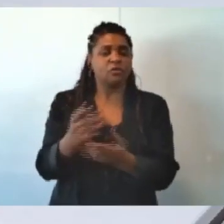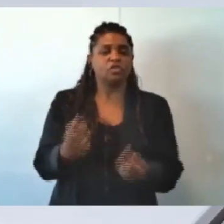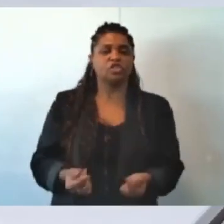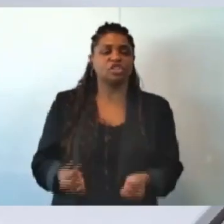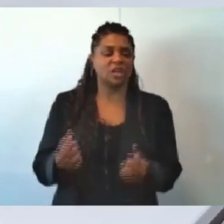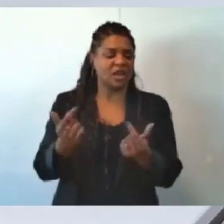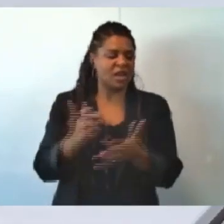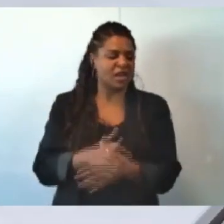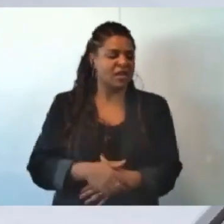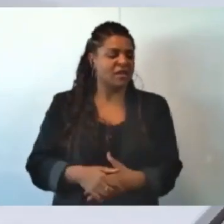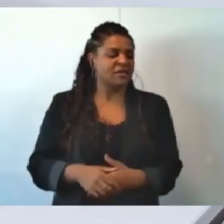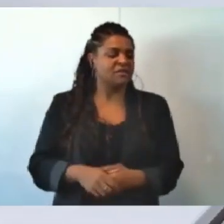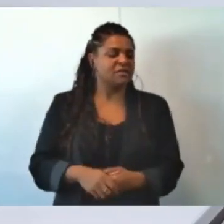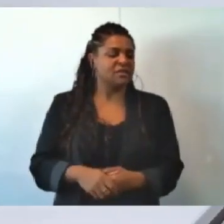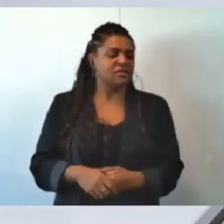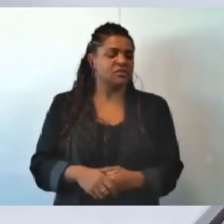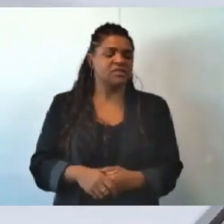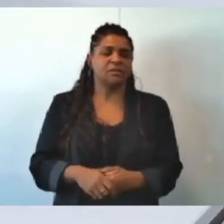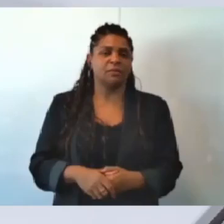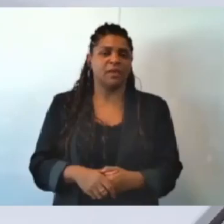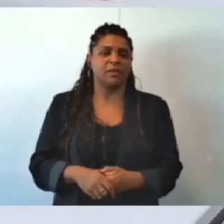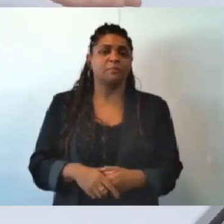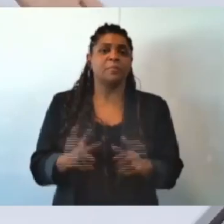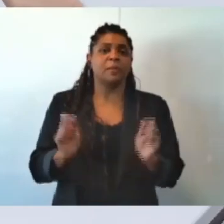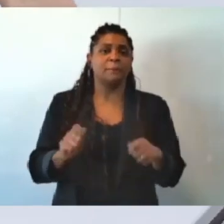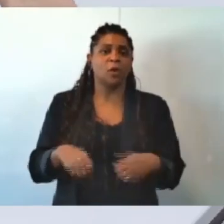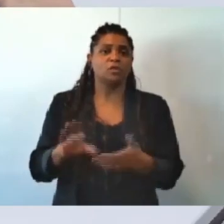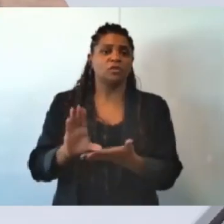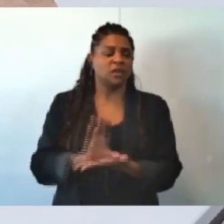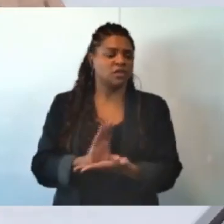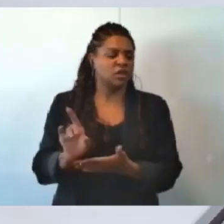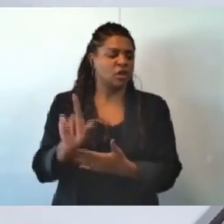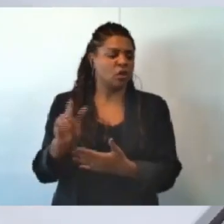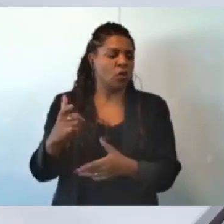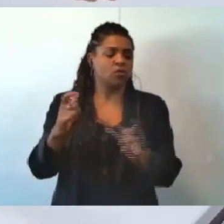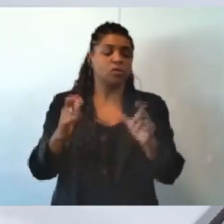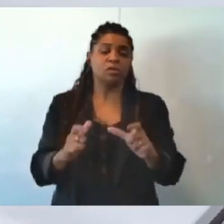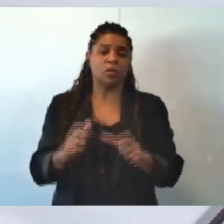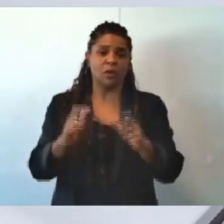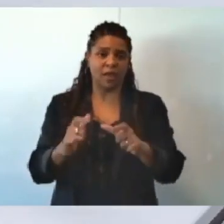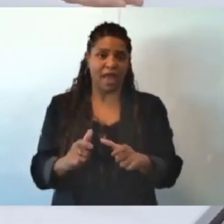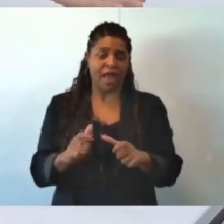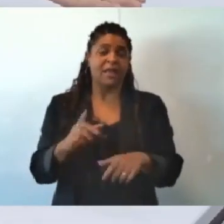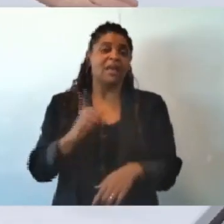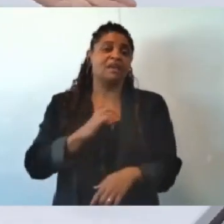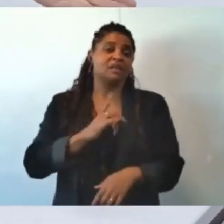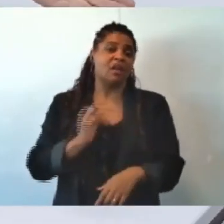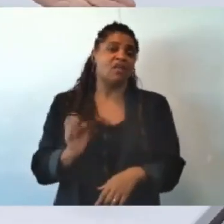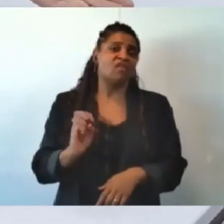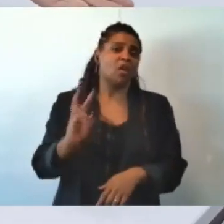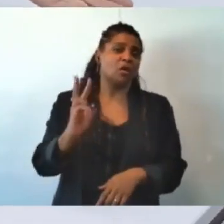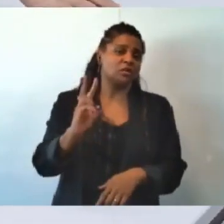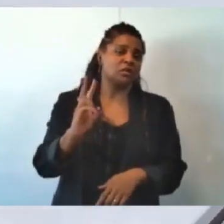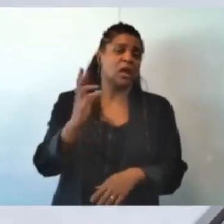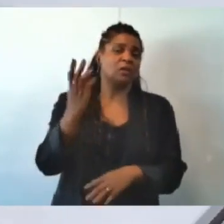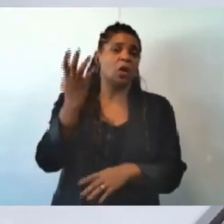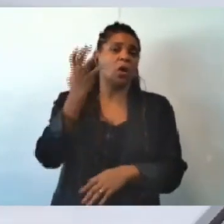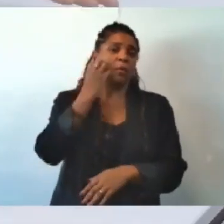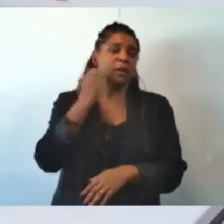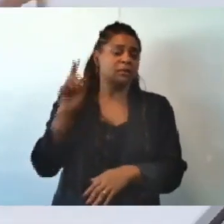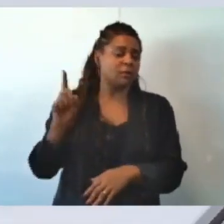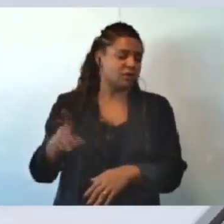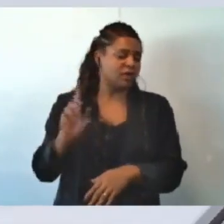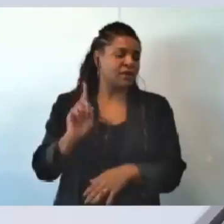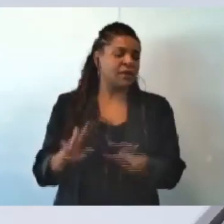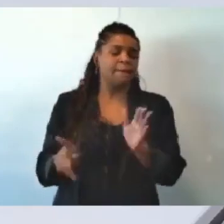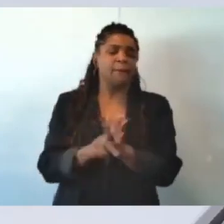dinheiro, que pode ser investido em outros locais, e até valorizando o nosso patrimônio, como o que é o cartão postal também do bairro, né, que é o